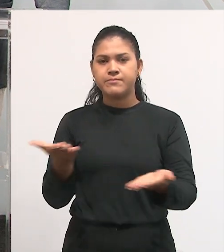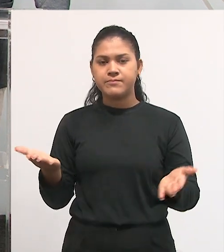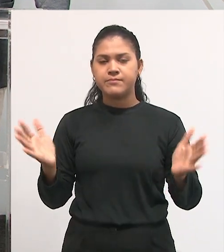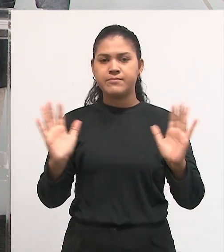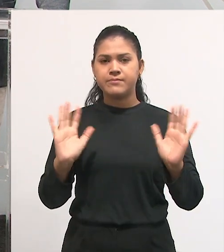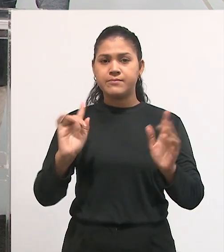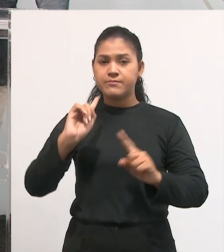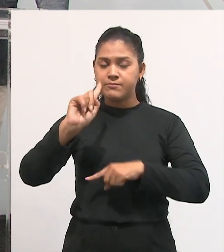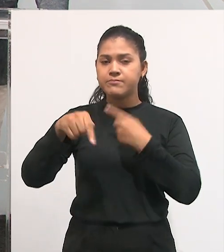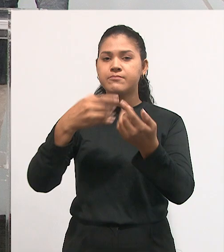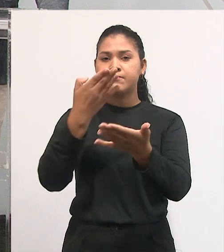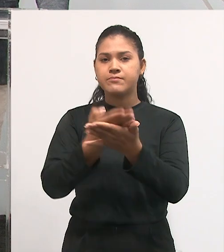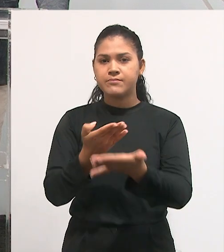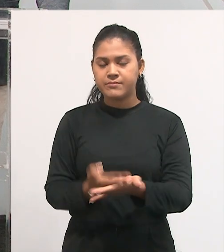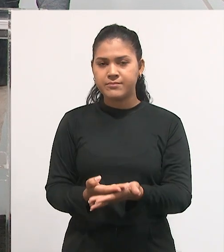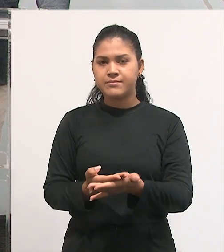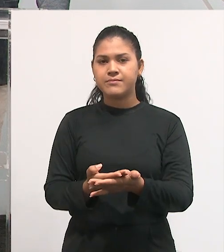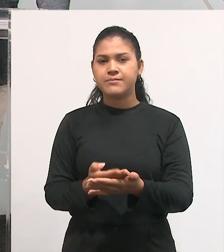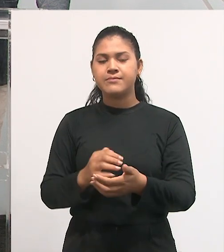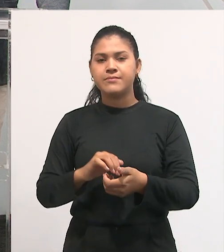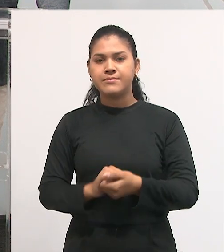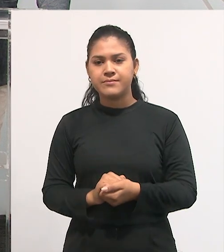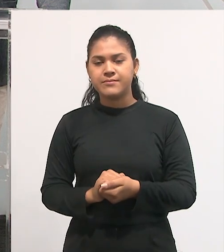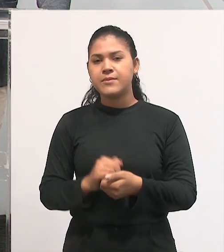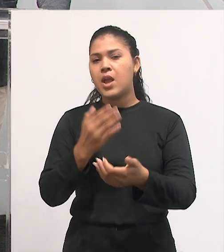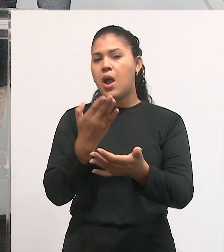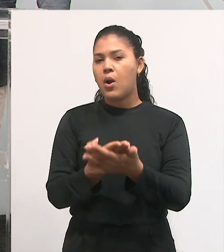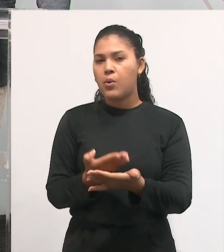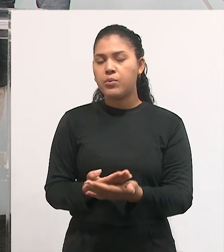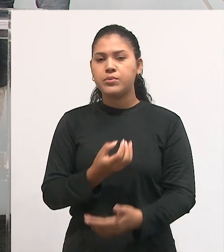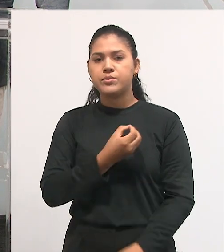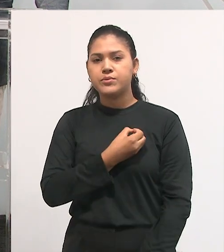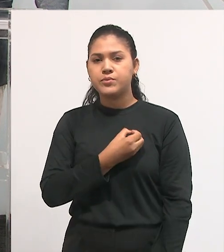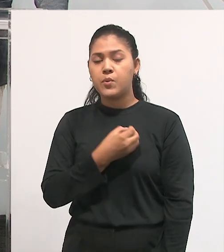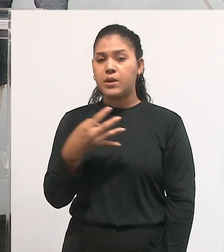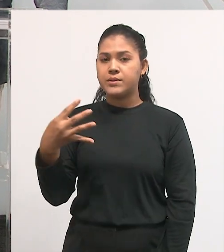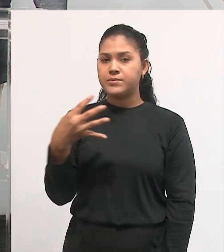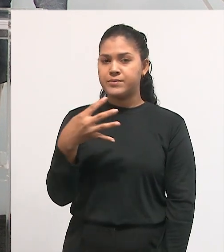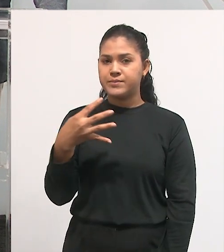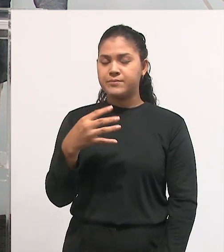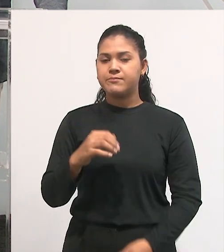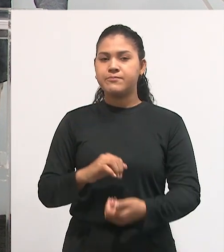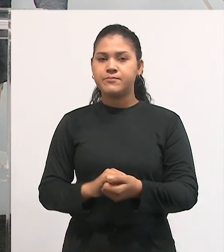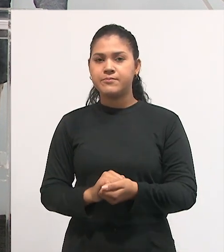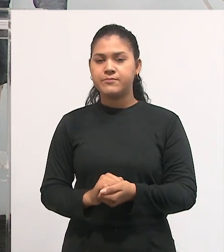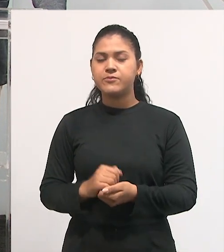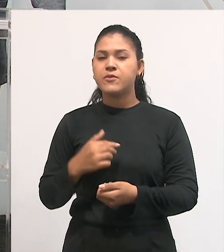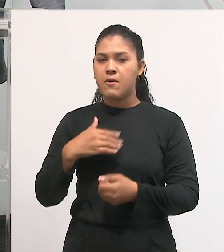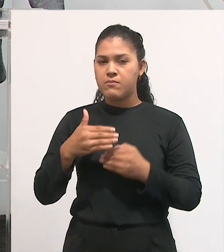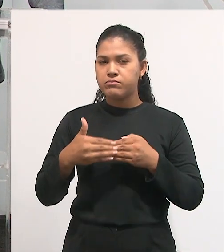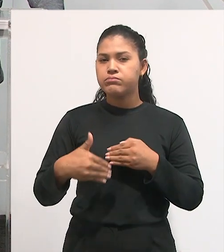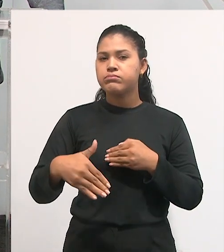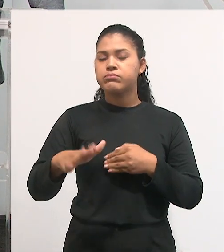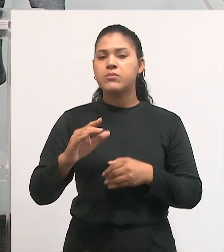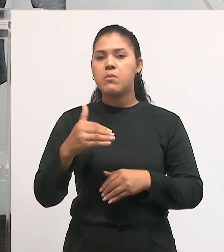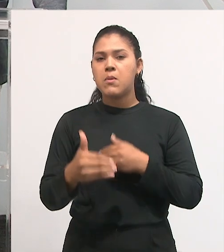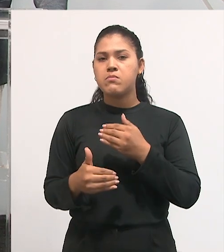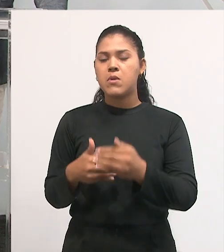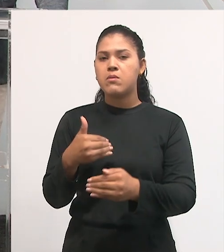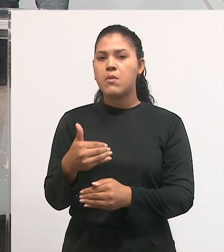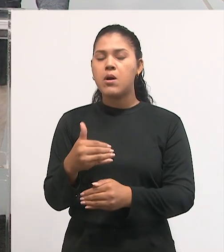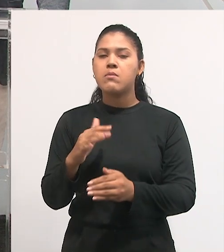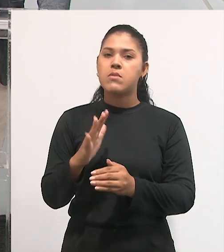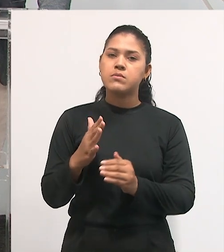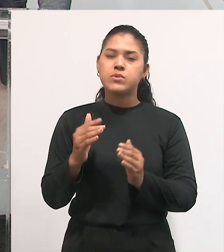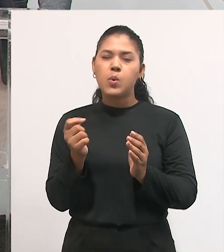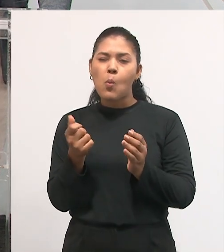te aguardo na próxima aula, que é a aula da unidade 4, né, onde a gente já vai caminhar para o meio,